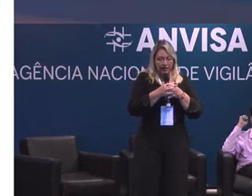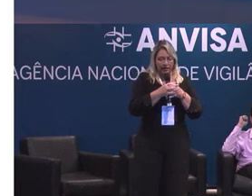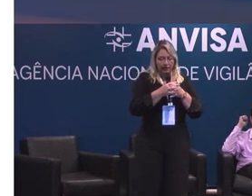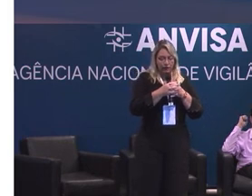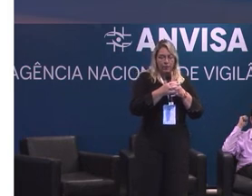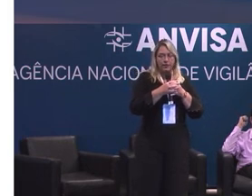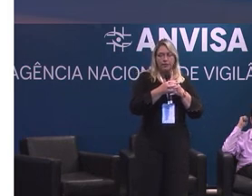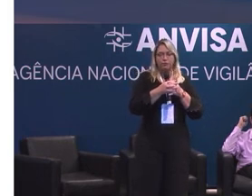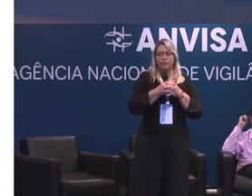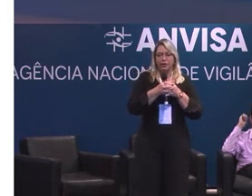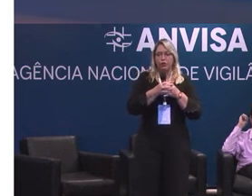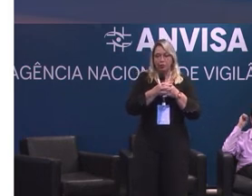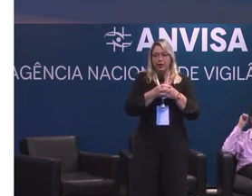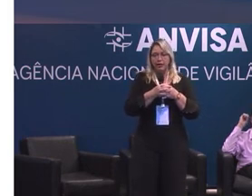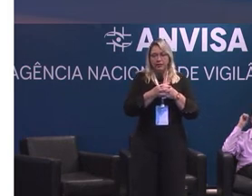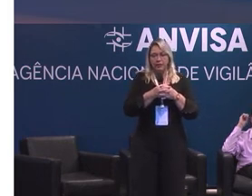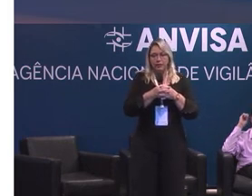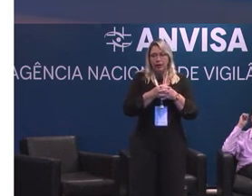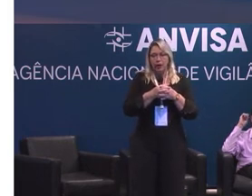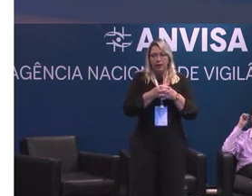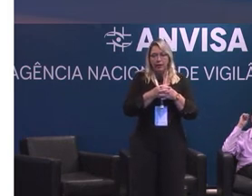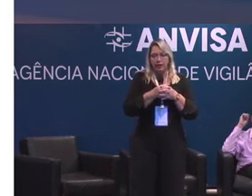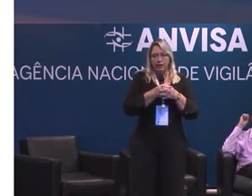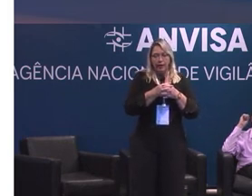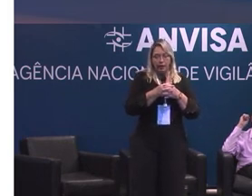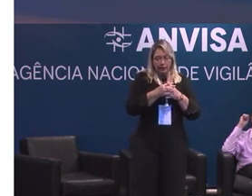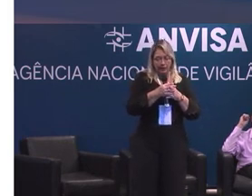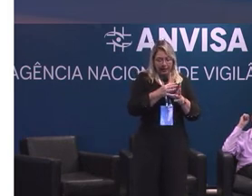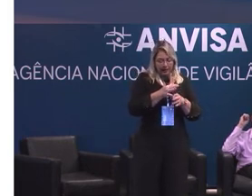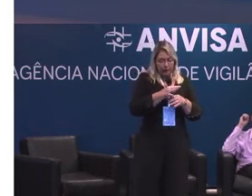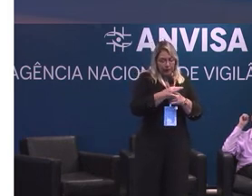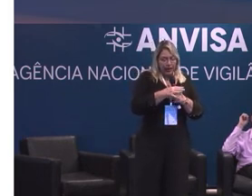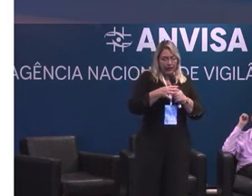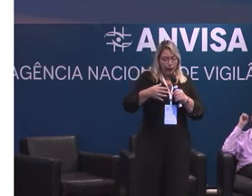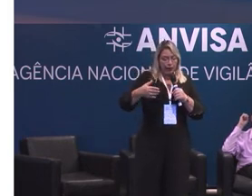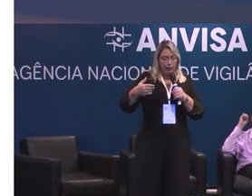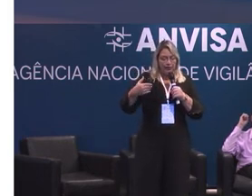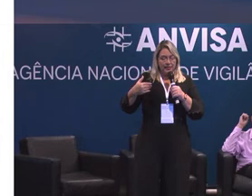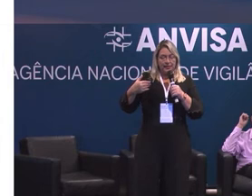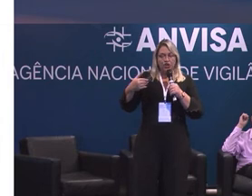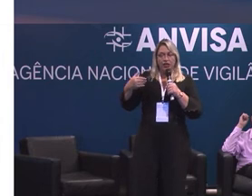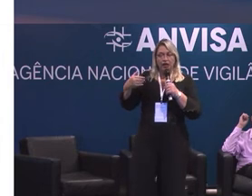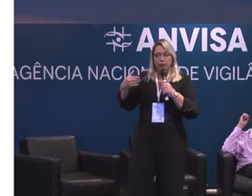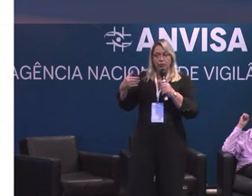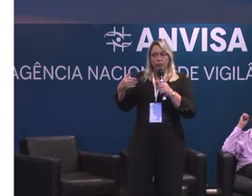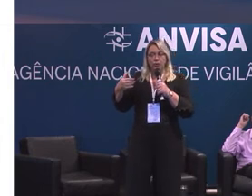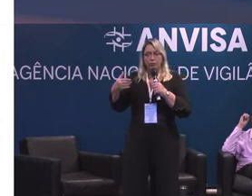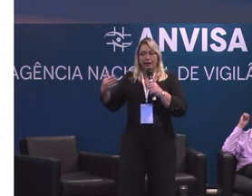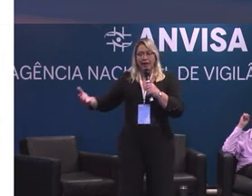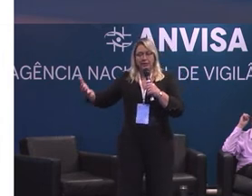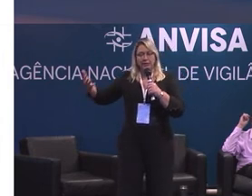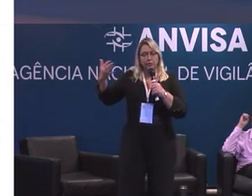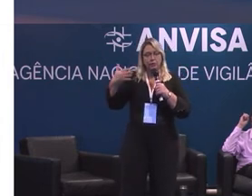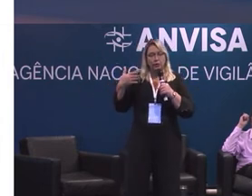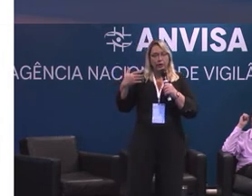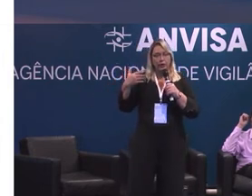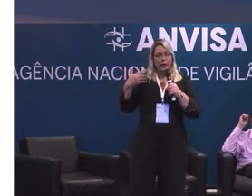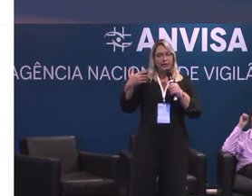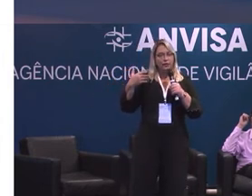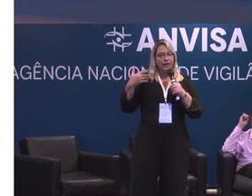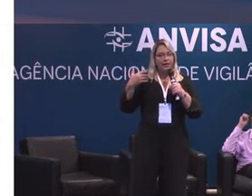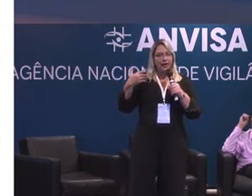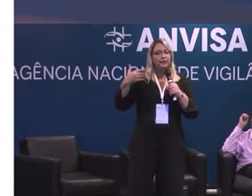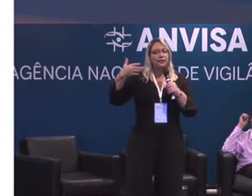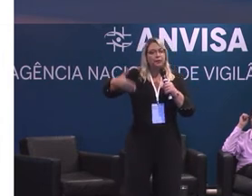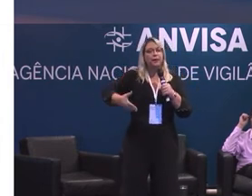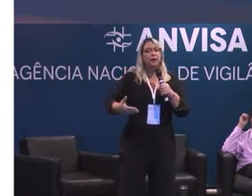de informação e de comunicação ao cidadão. Até porque, muitas vezes, a gente não traz a